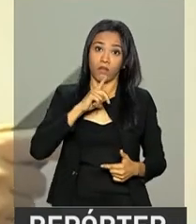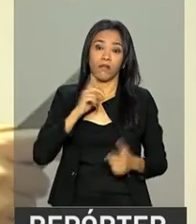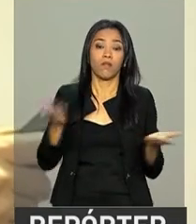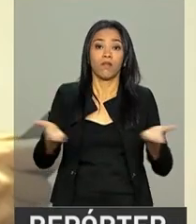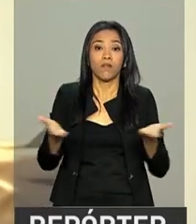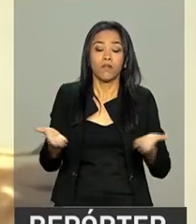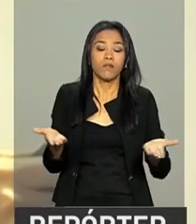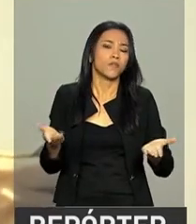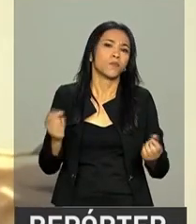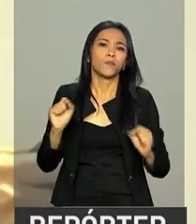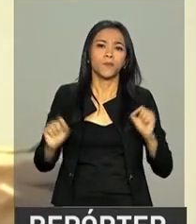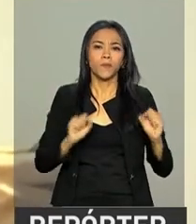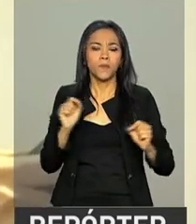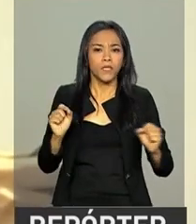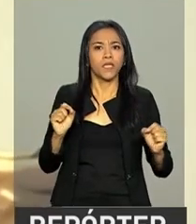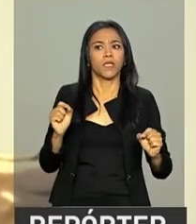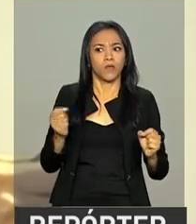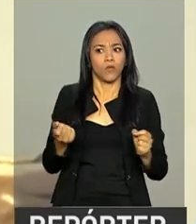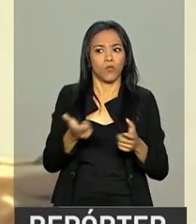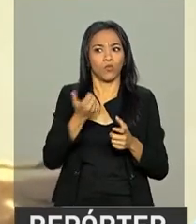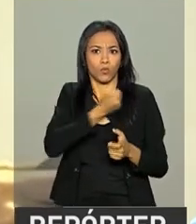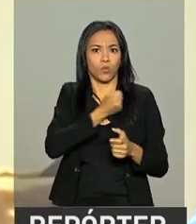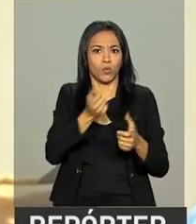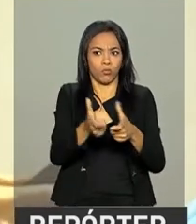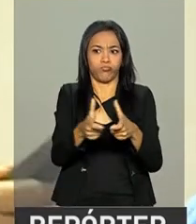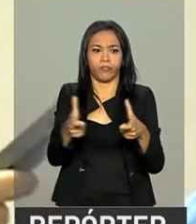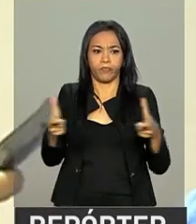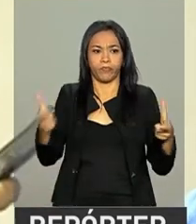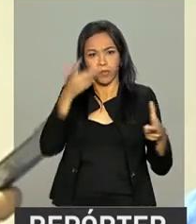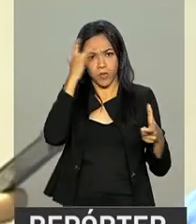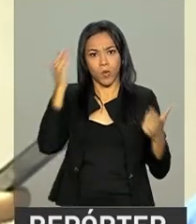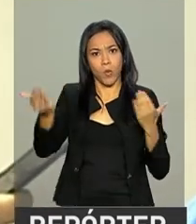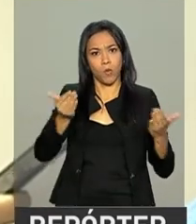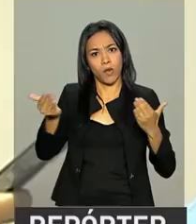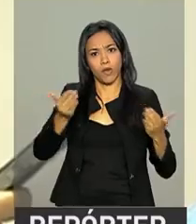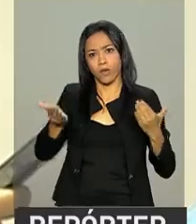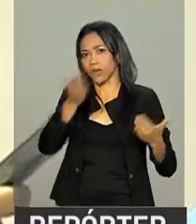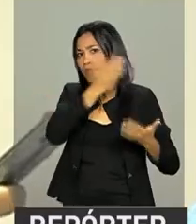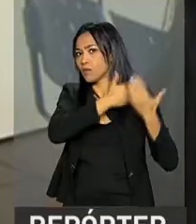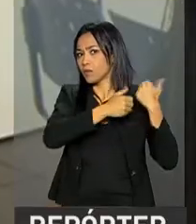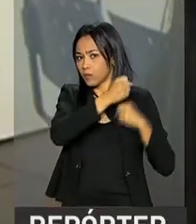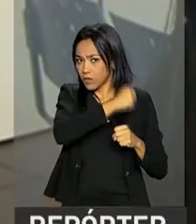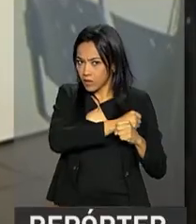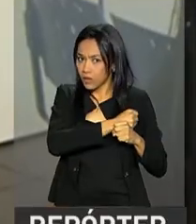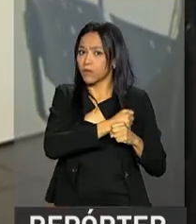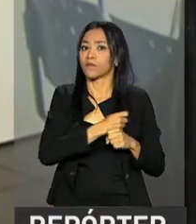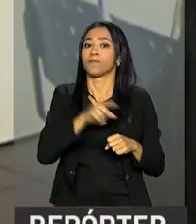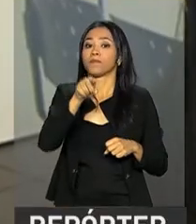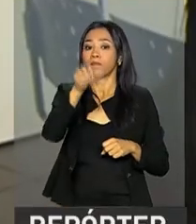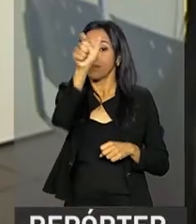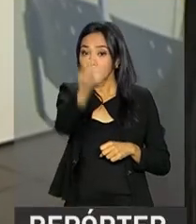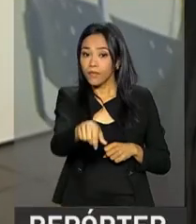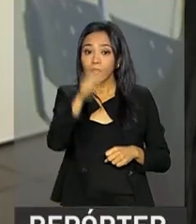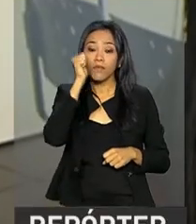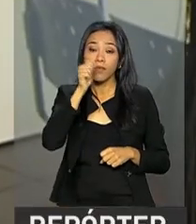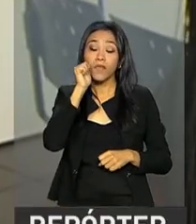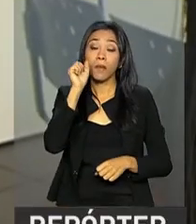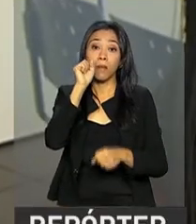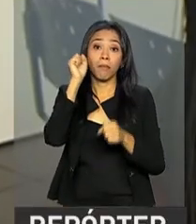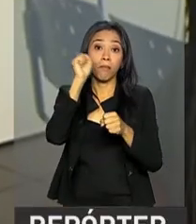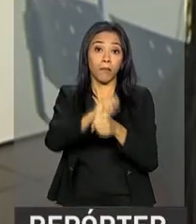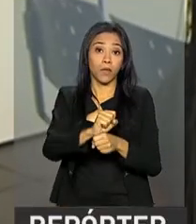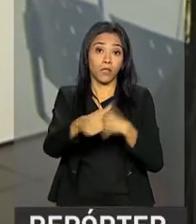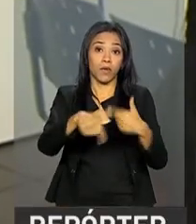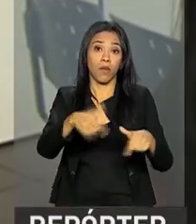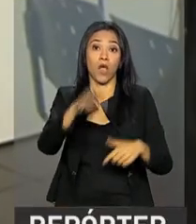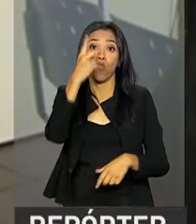um contingente maior de pessoas ocupadas do que tínhamos em 2015 e 16 regina que parou de trabalhar há um ano